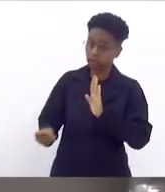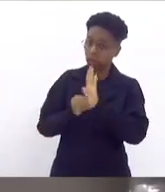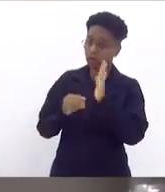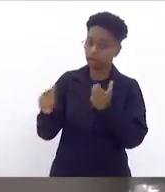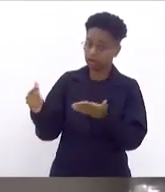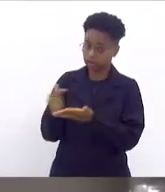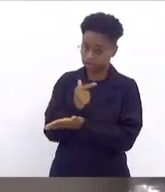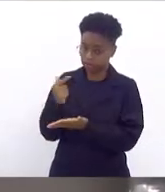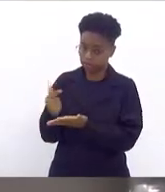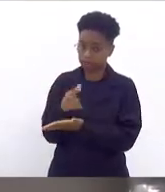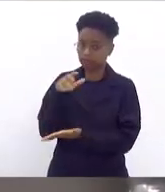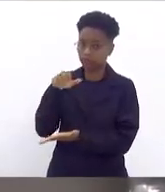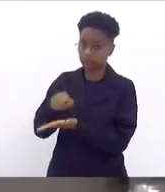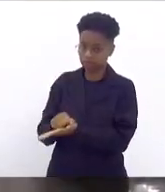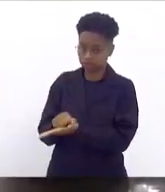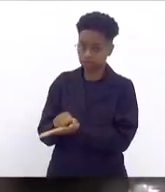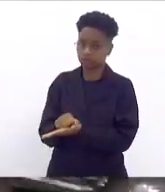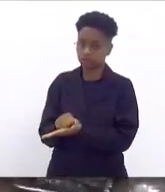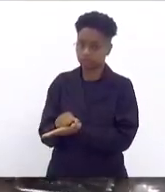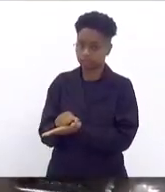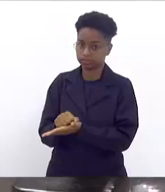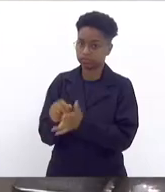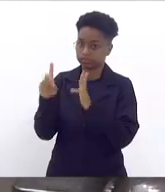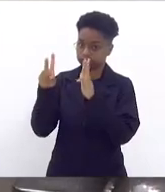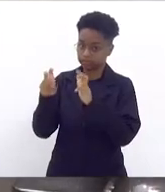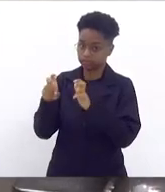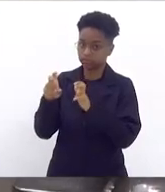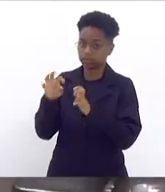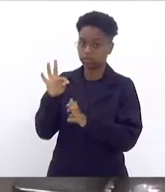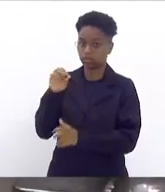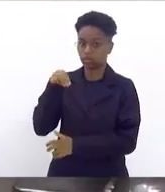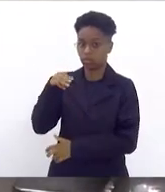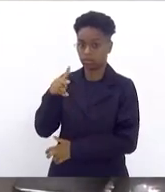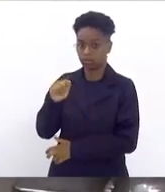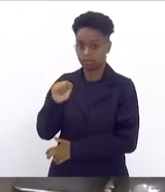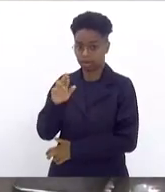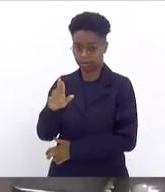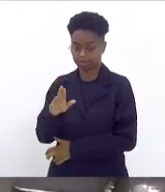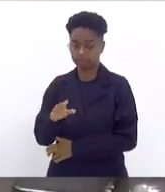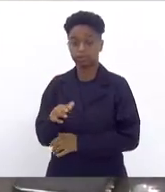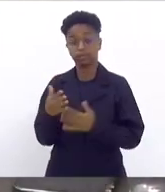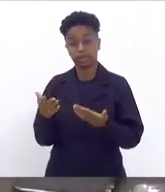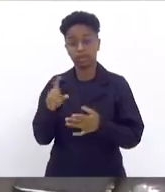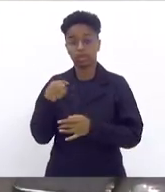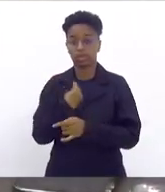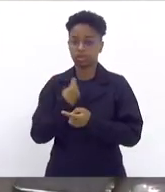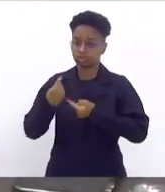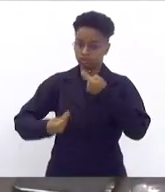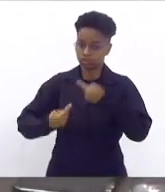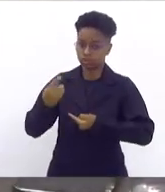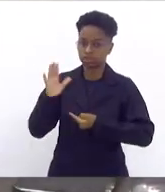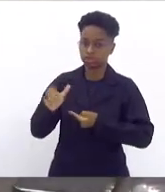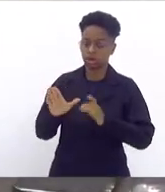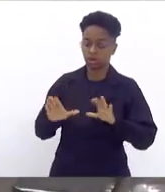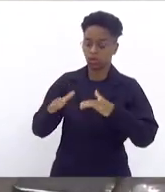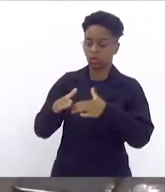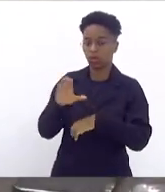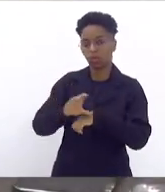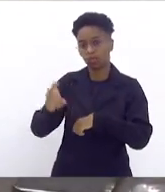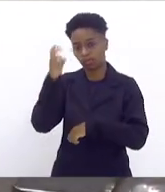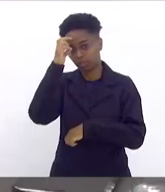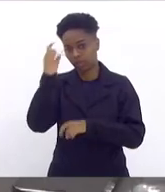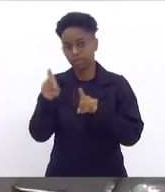livro de registro. Perfeito. A questão de tombamento. Perfeito. Nesse sentido, a gente discutiu isso na Comissão de Cultura e a gente